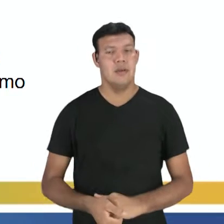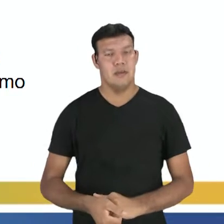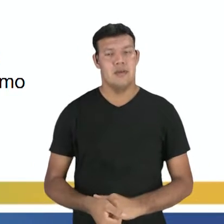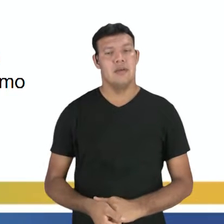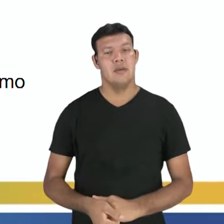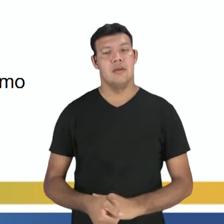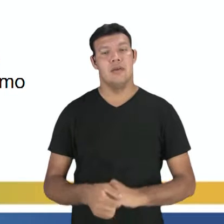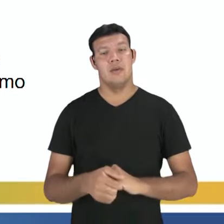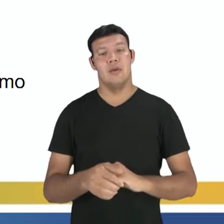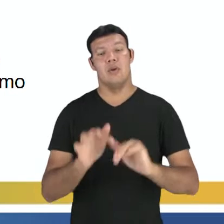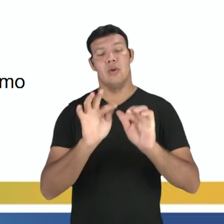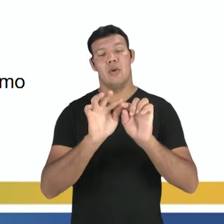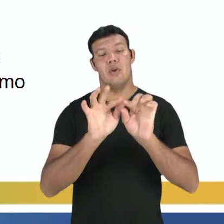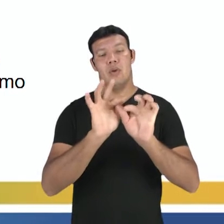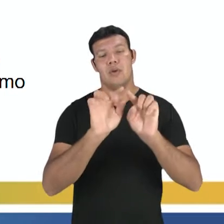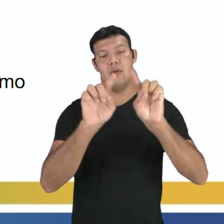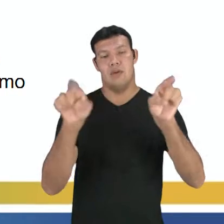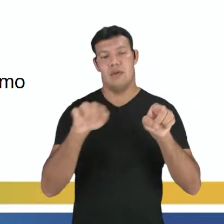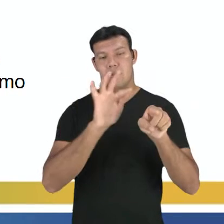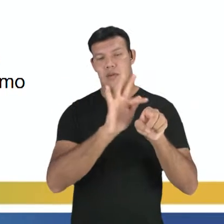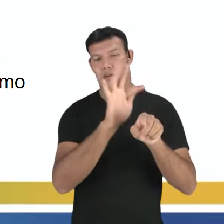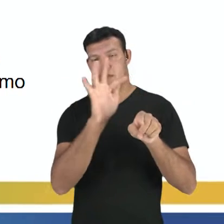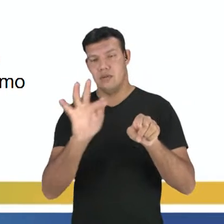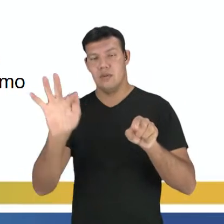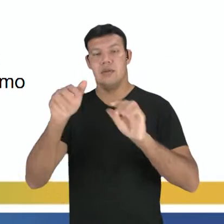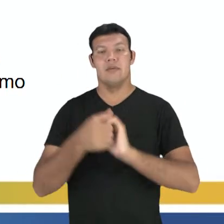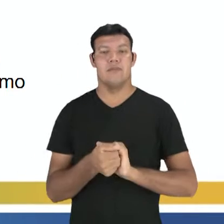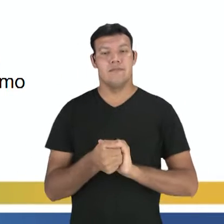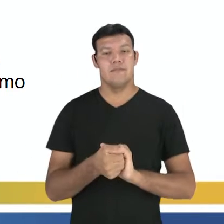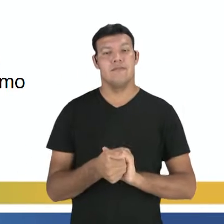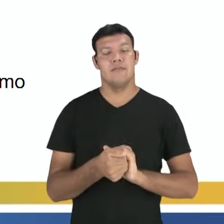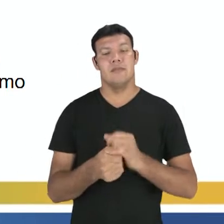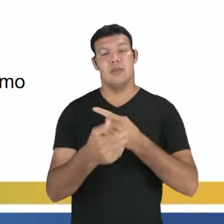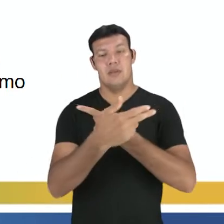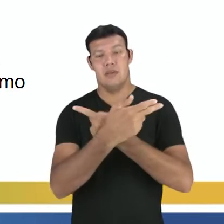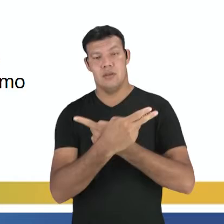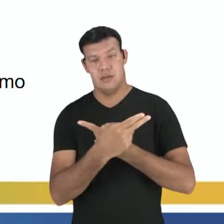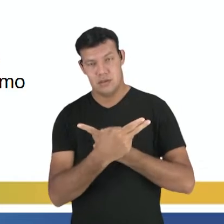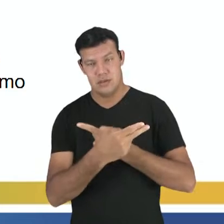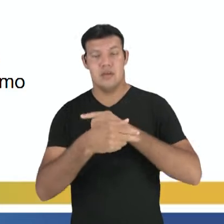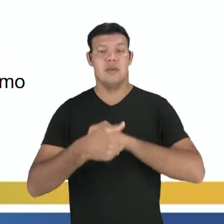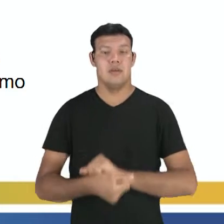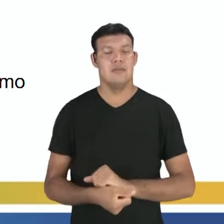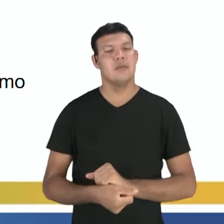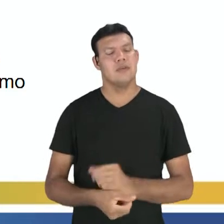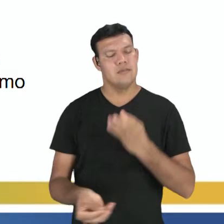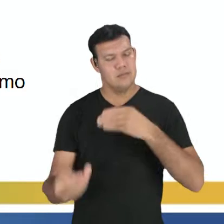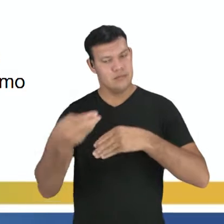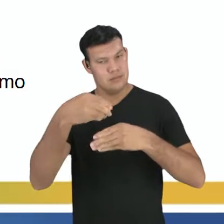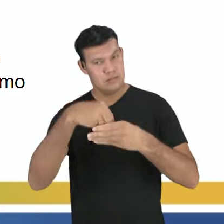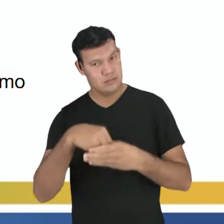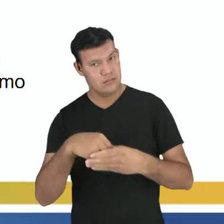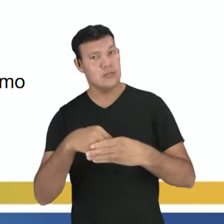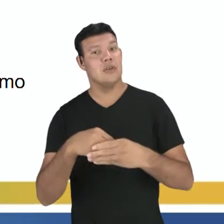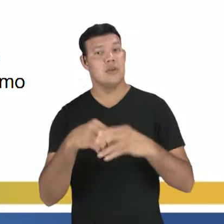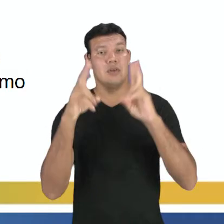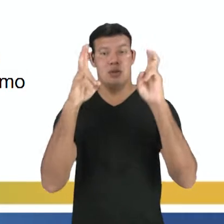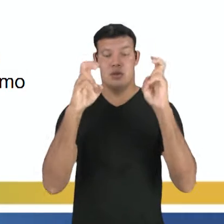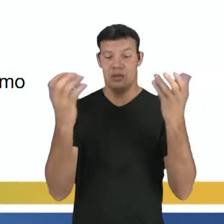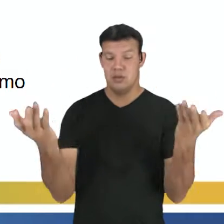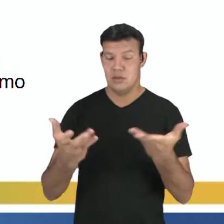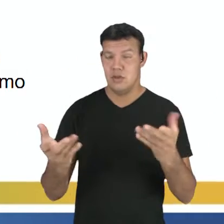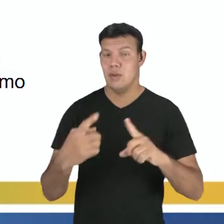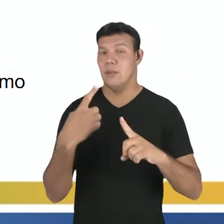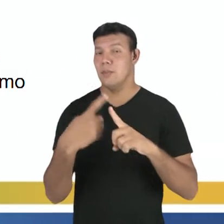Trabalhar com funções, equações, inequações, e isso está muito dentro, porque vocês também trabalharam